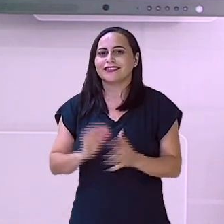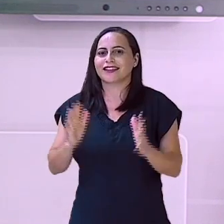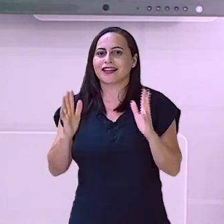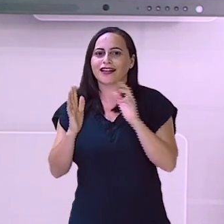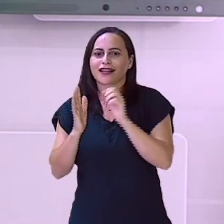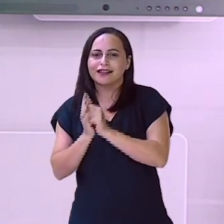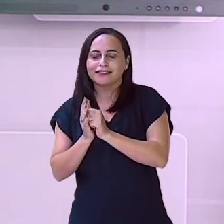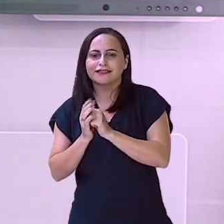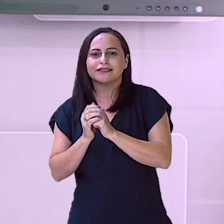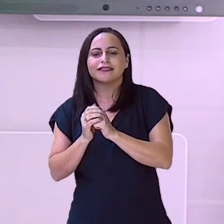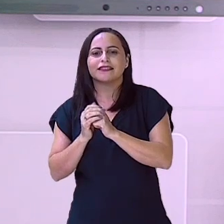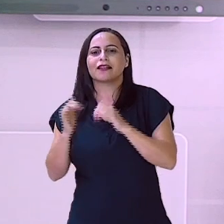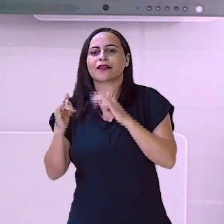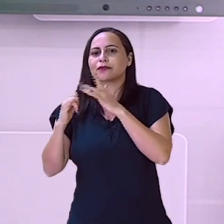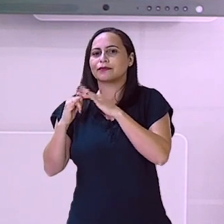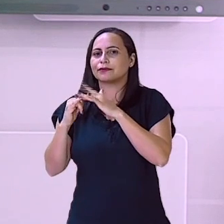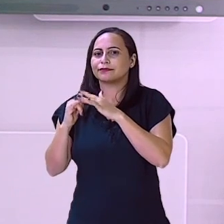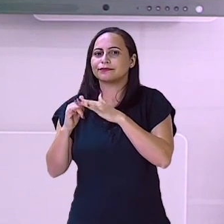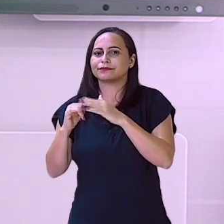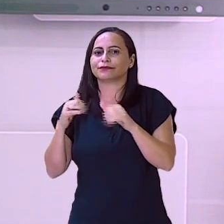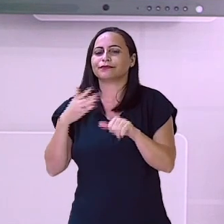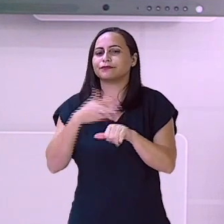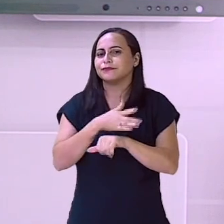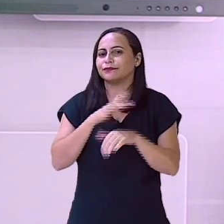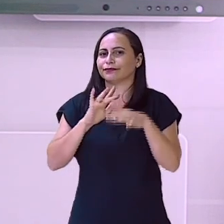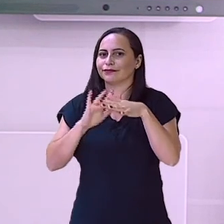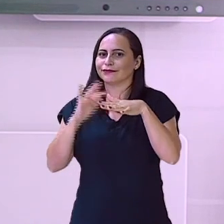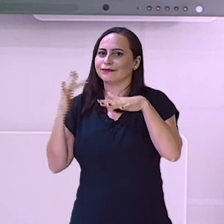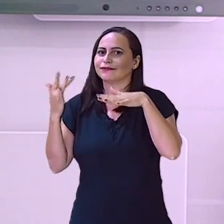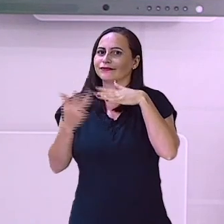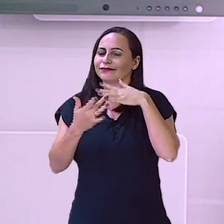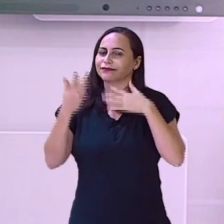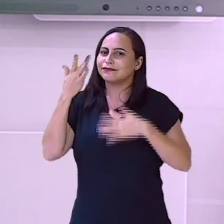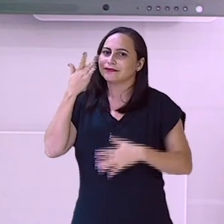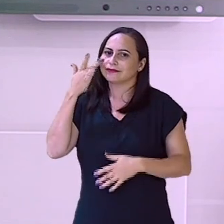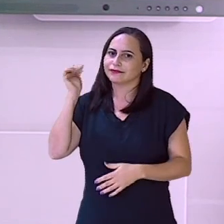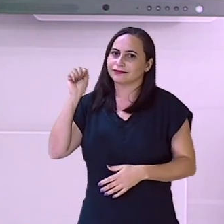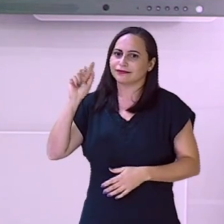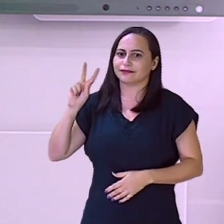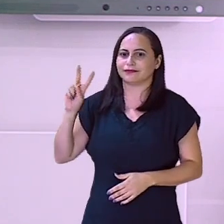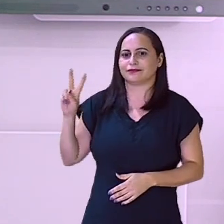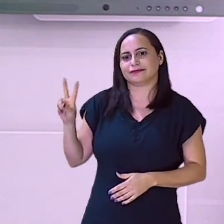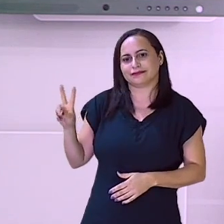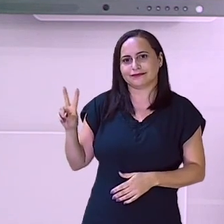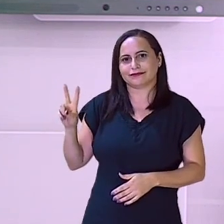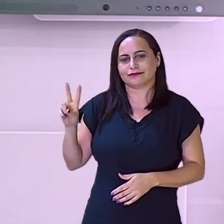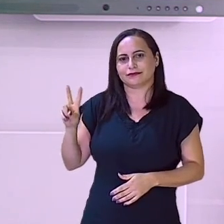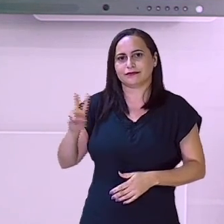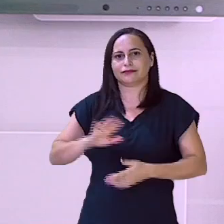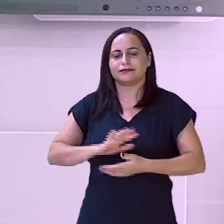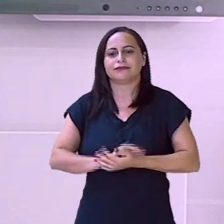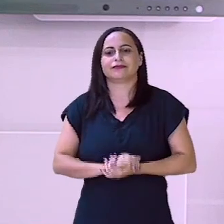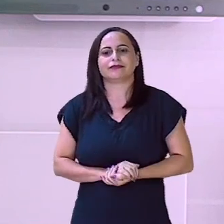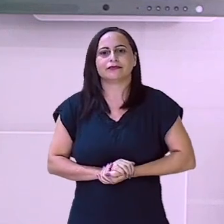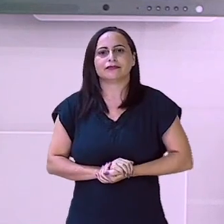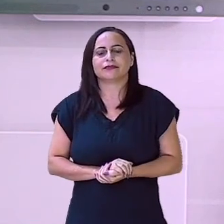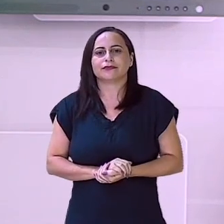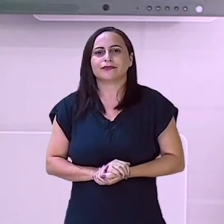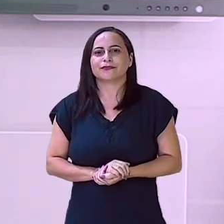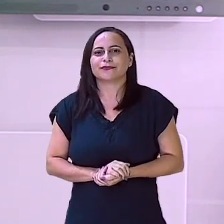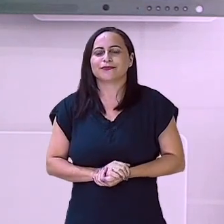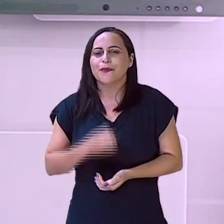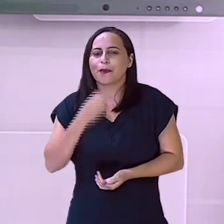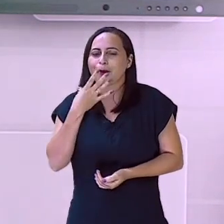Acesse nossas redes sociais e se inscreva em nosso canal do YouTube SMED